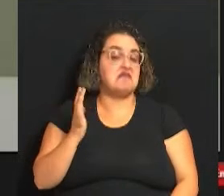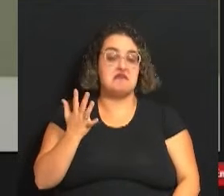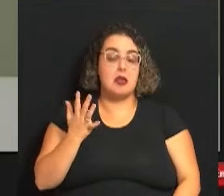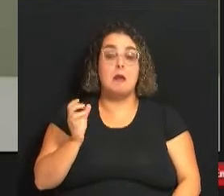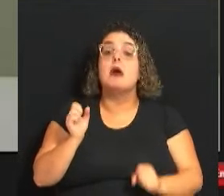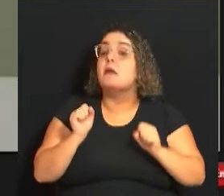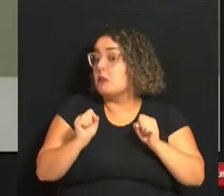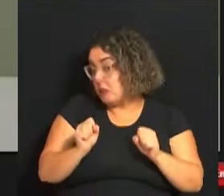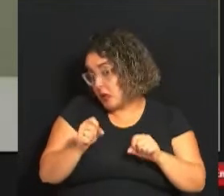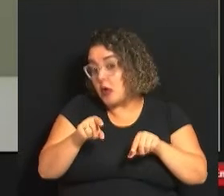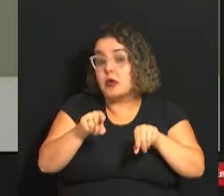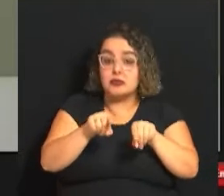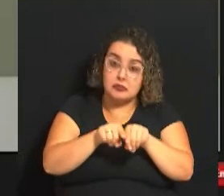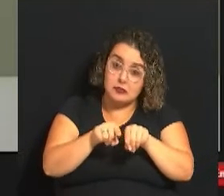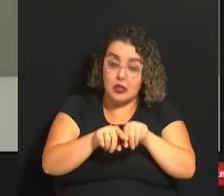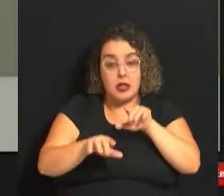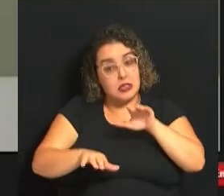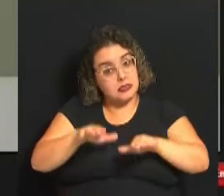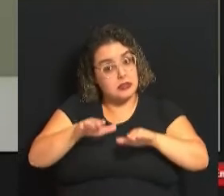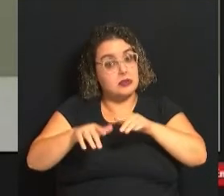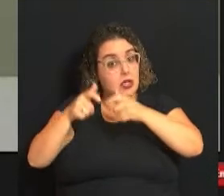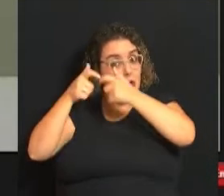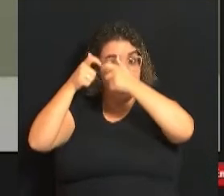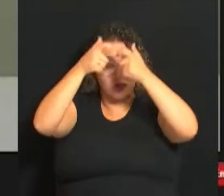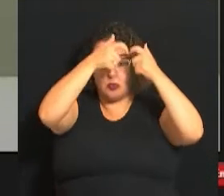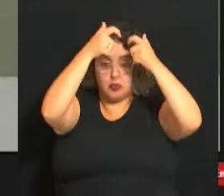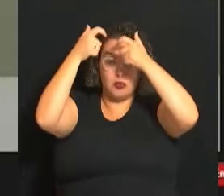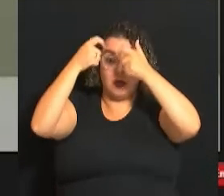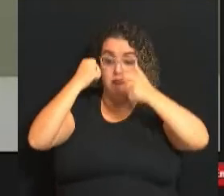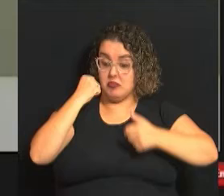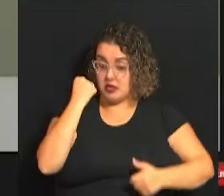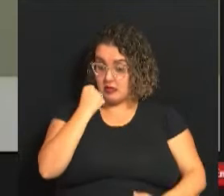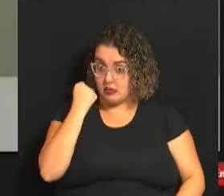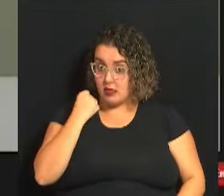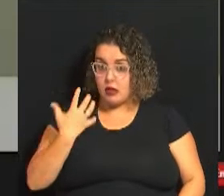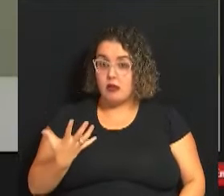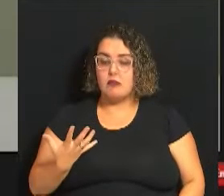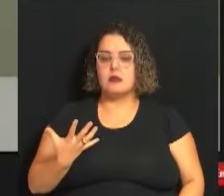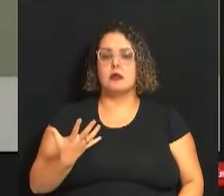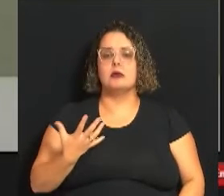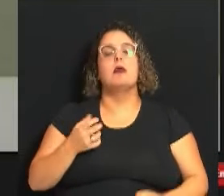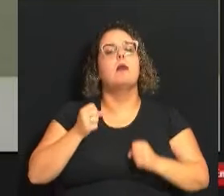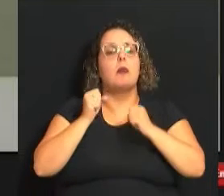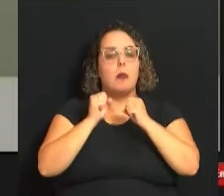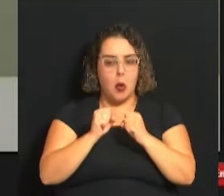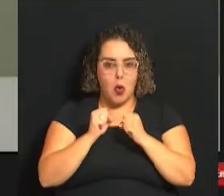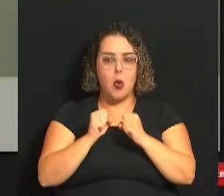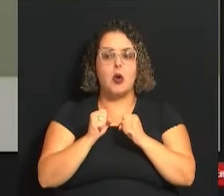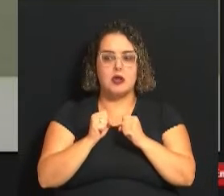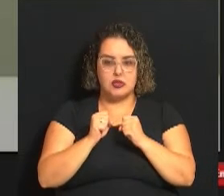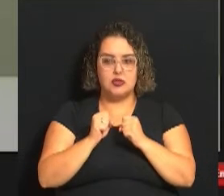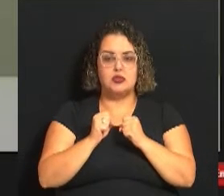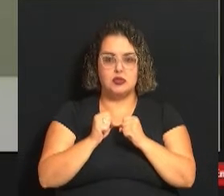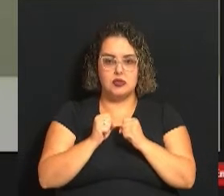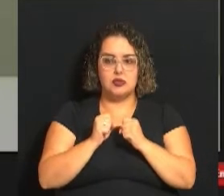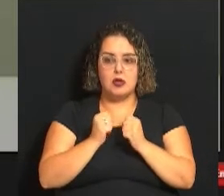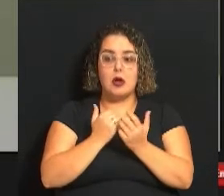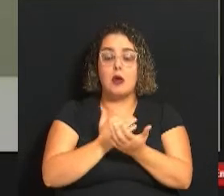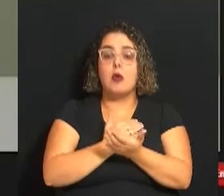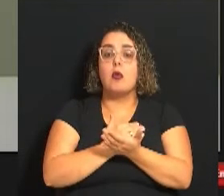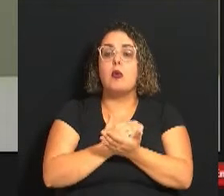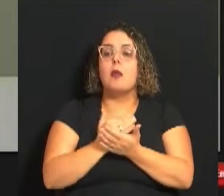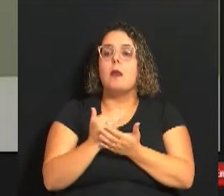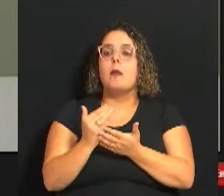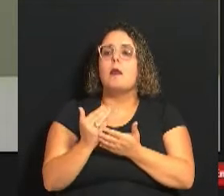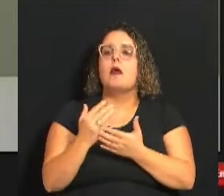também, dependendo do local e da agressividade ali, ele pode então iniciar com esses